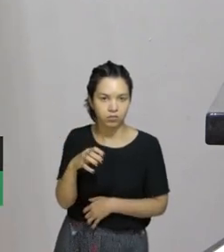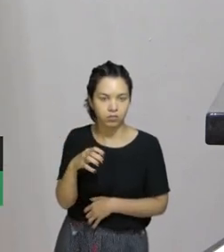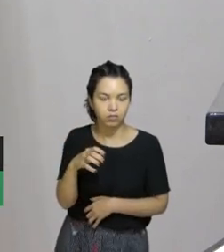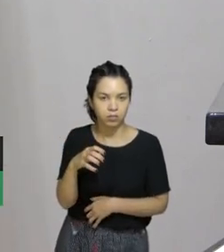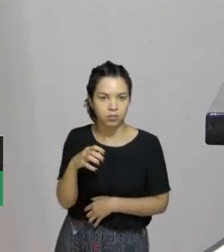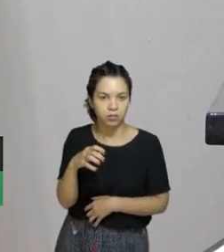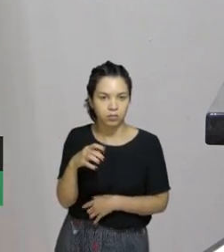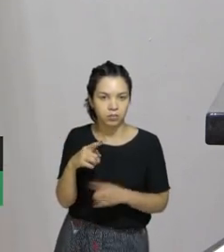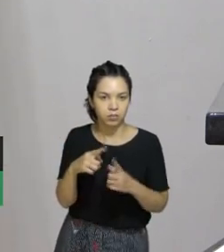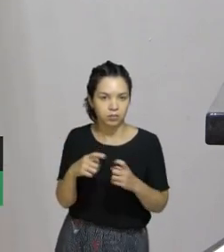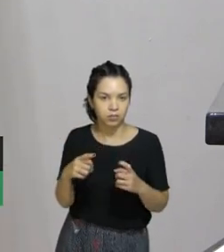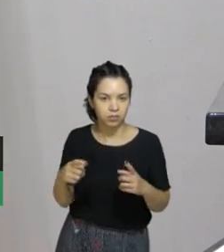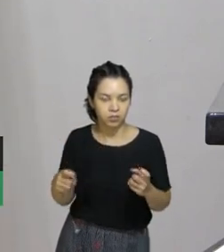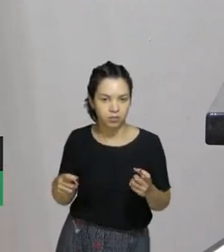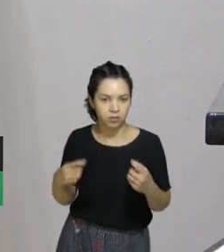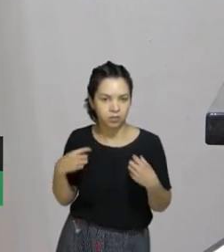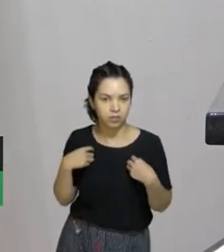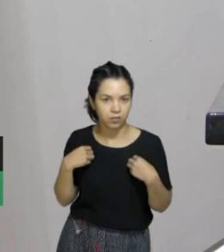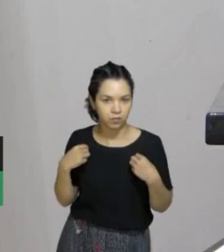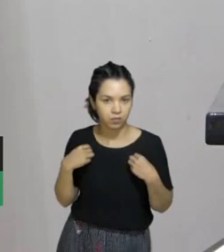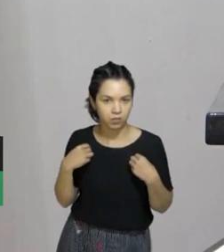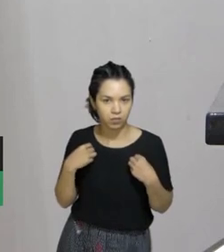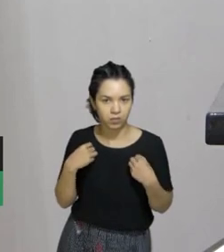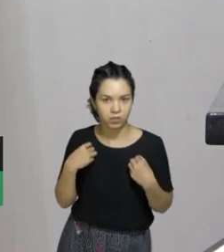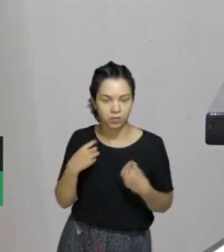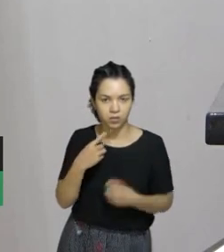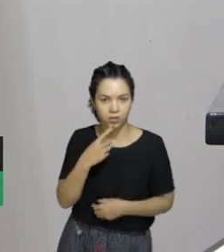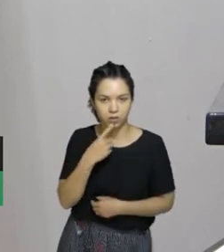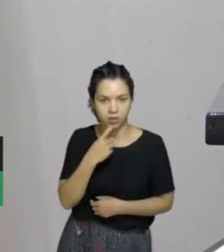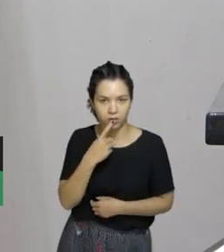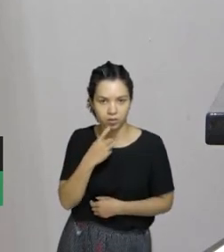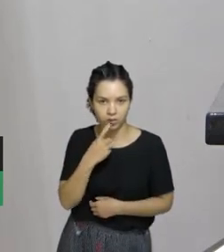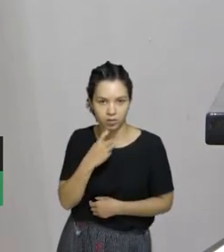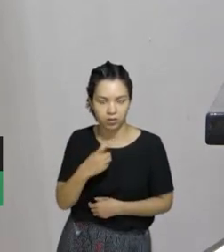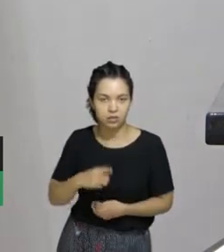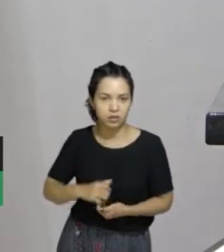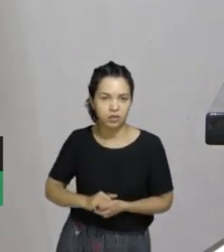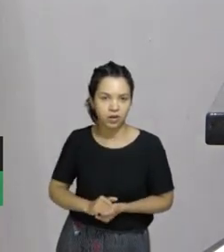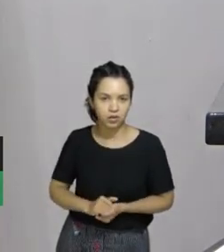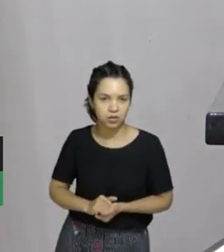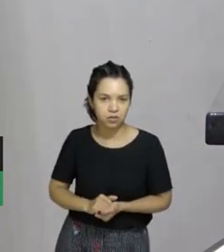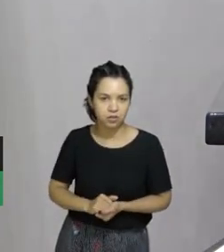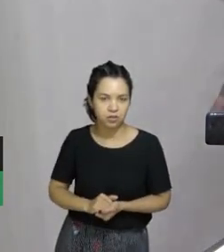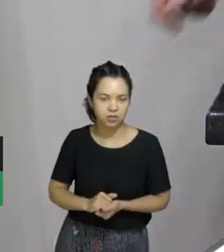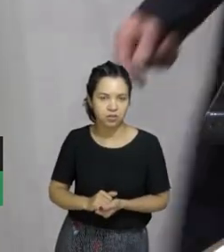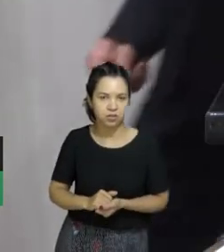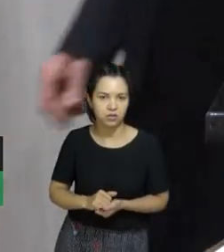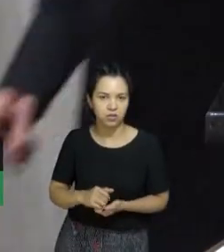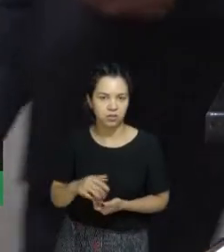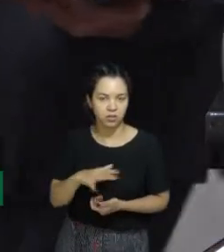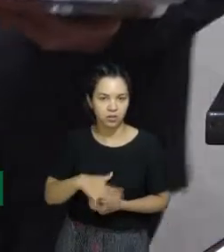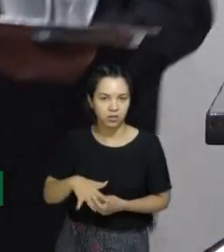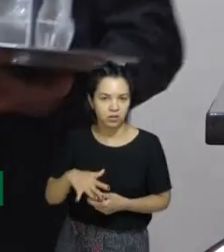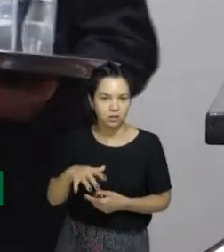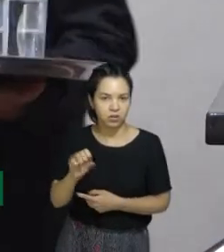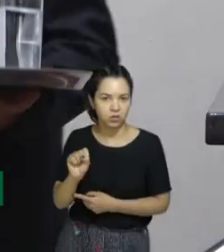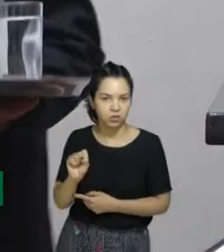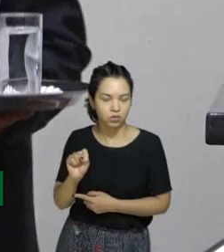De vermelho, dançarina faz movimentos eróticos num verdadeiro show de